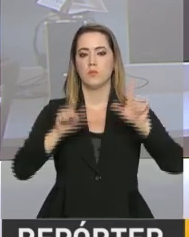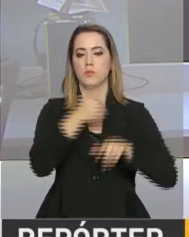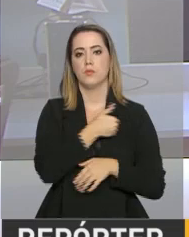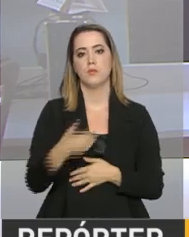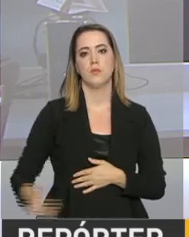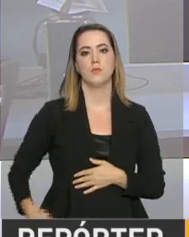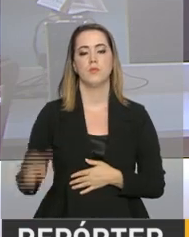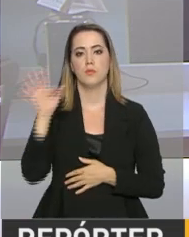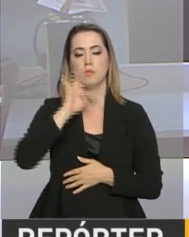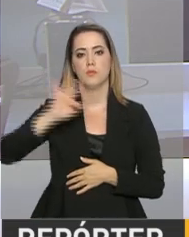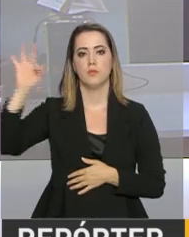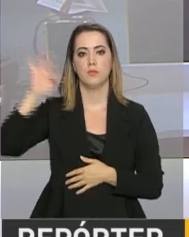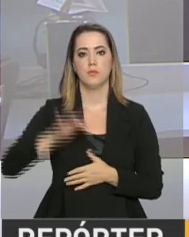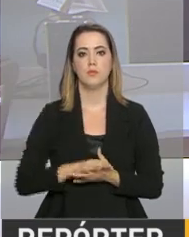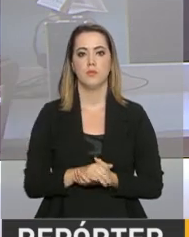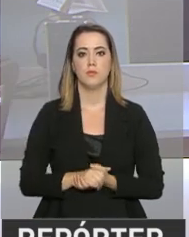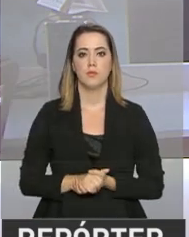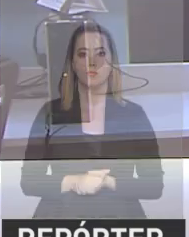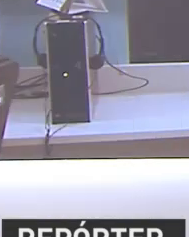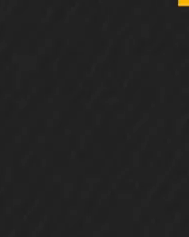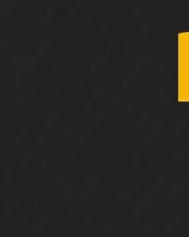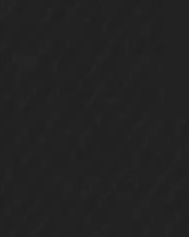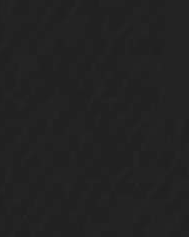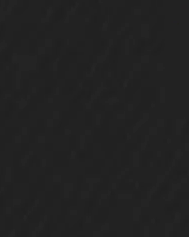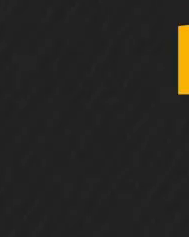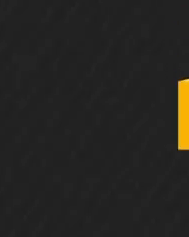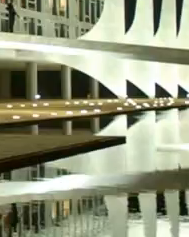na NBR a TV do Governo Federal